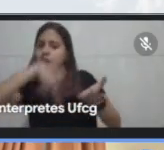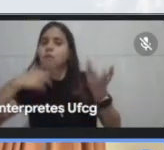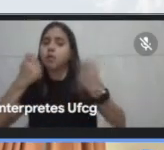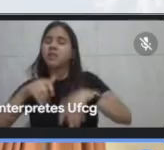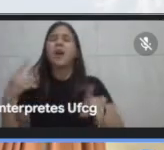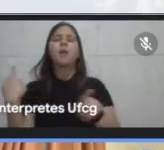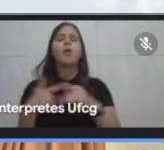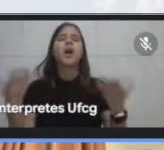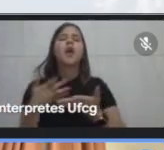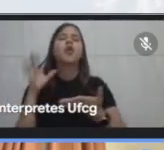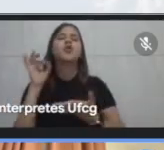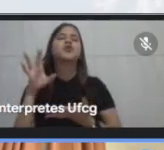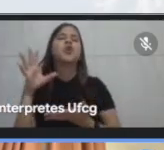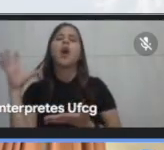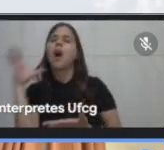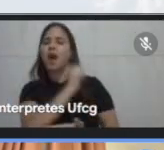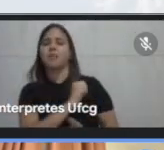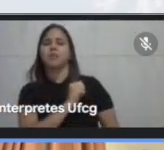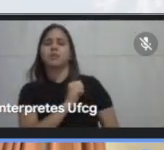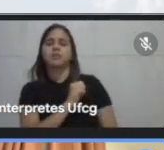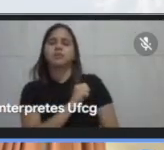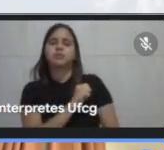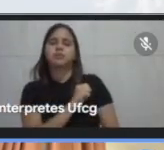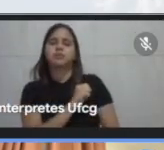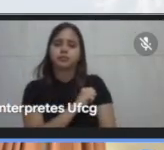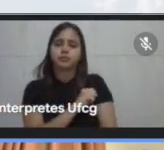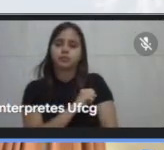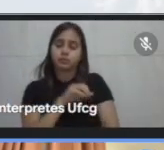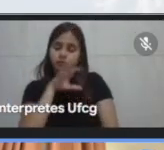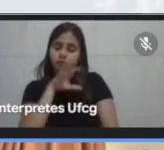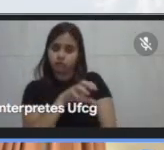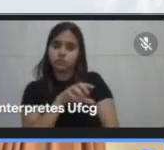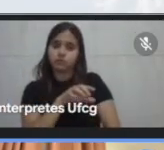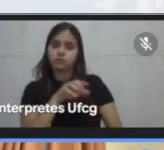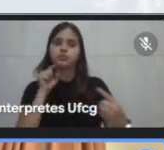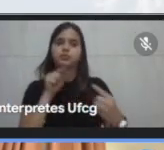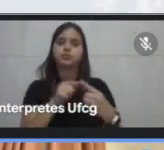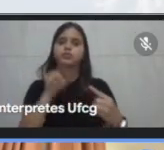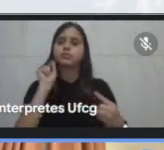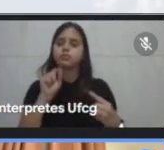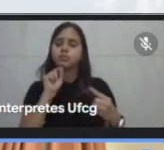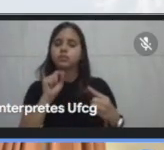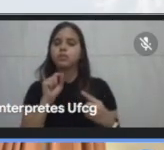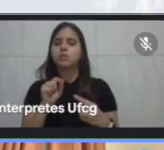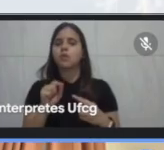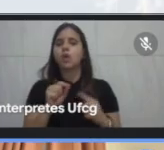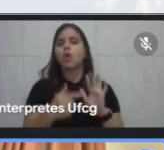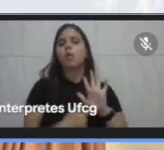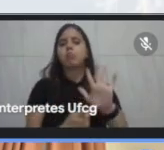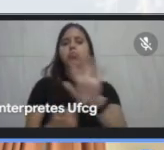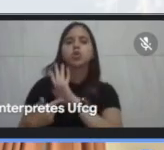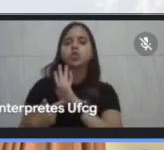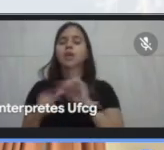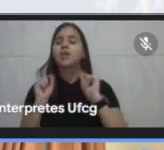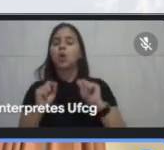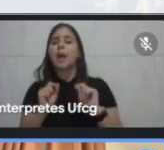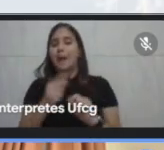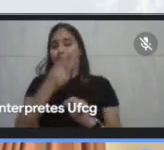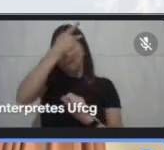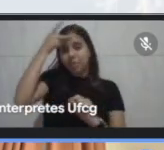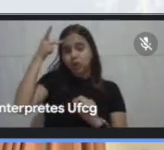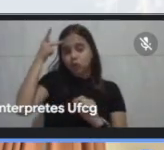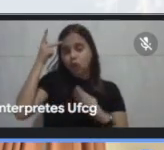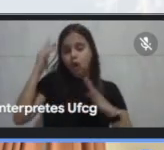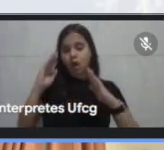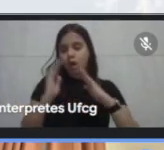perder muito tempo aqui. Mas ele teve como objetivo justamente representar o aumento da demanda de água doméstica decorrente do espraiamento